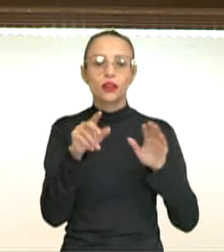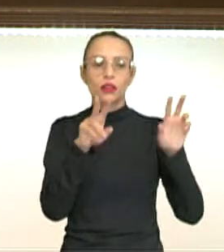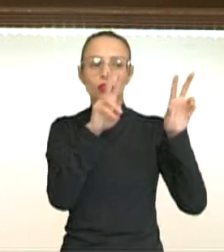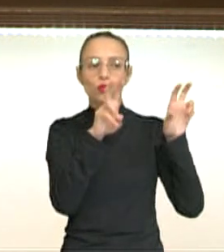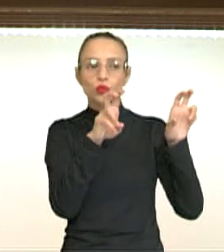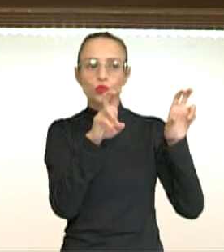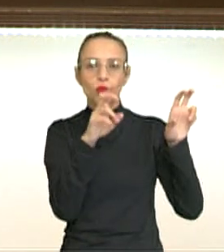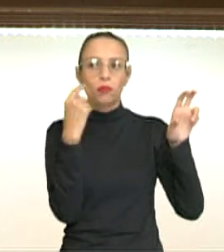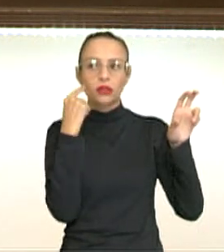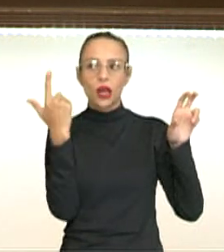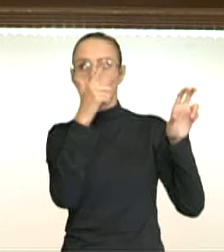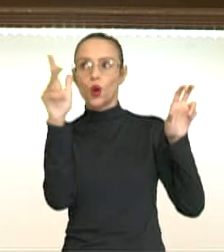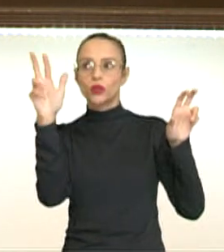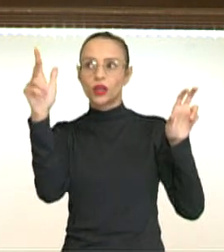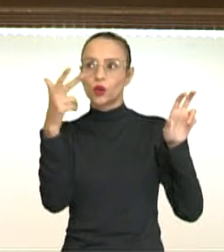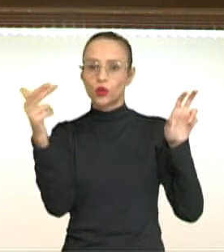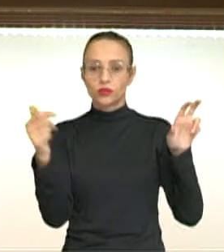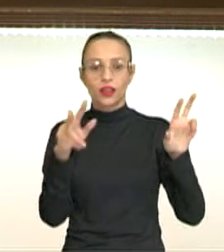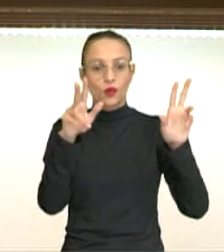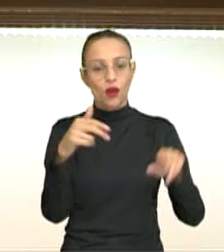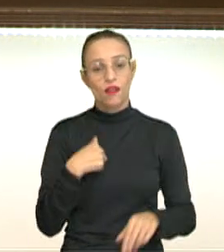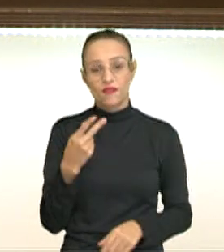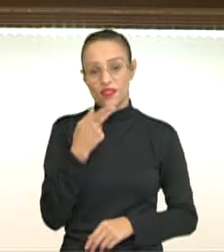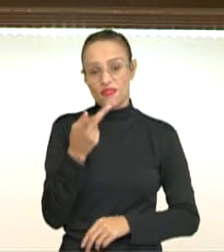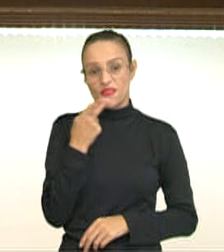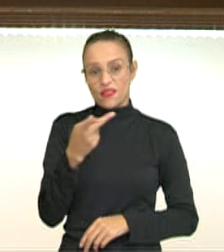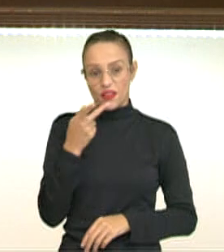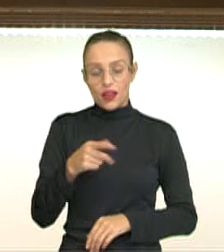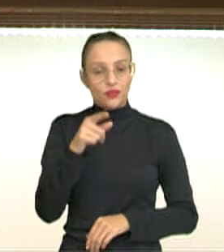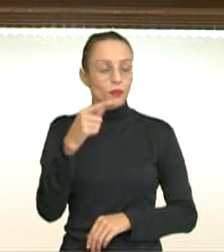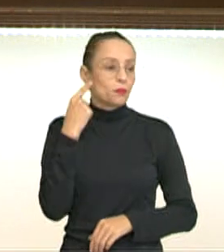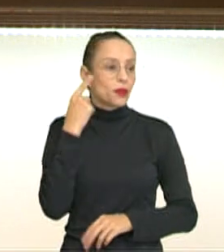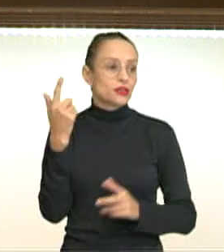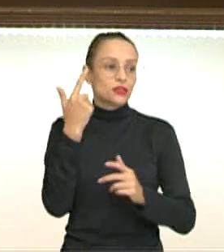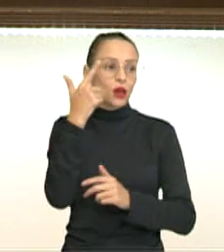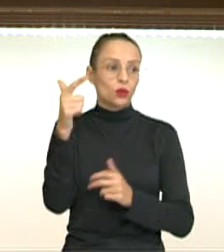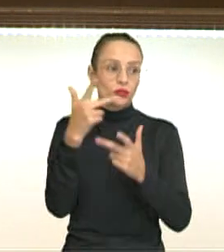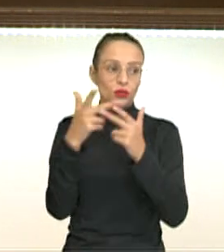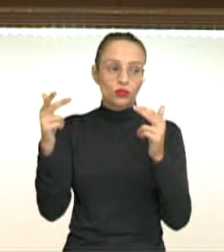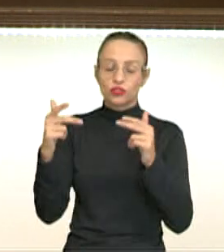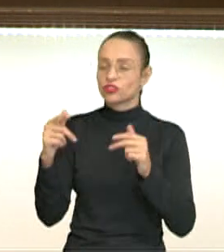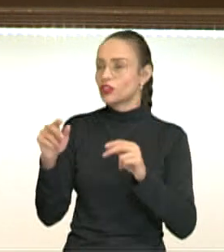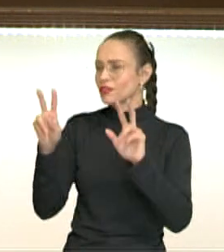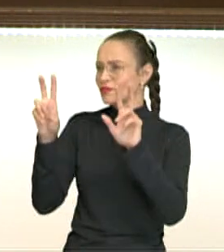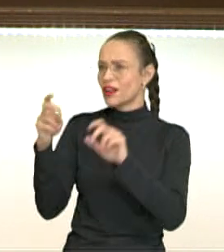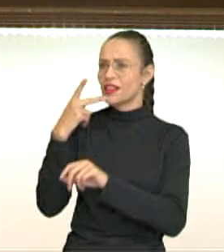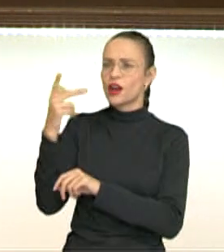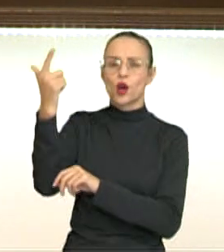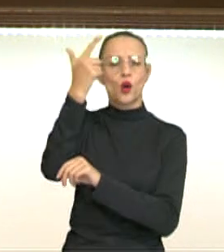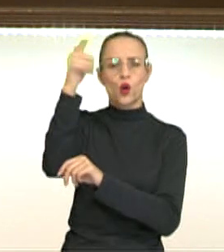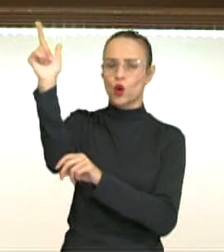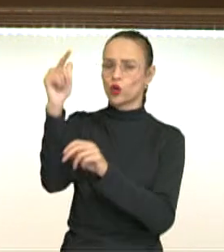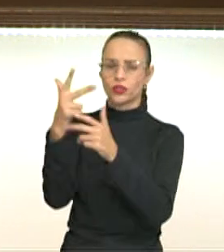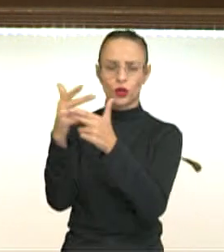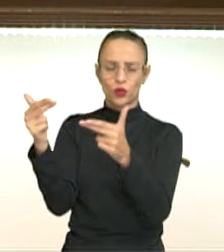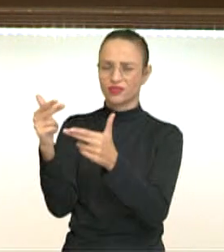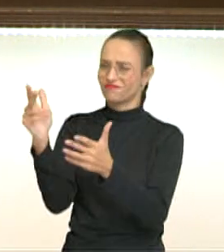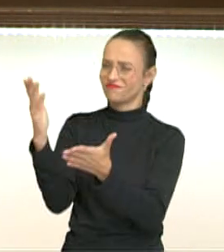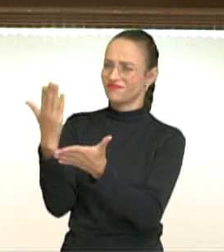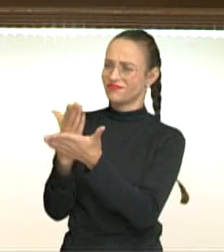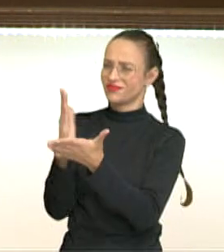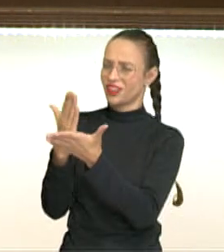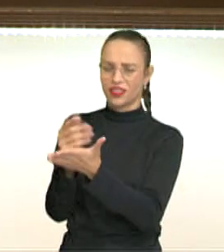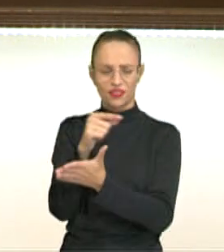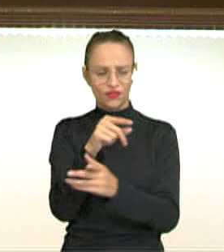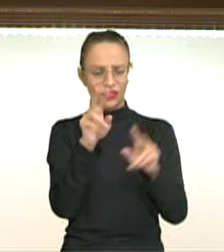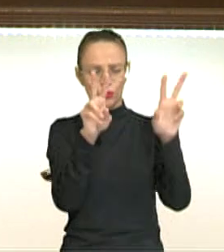coisa, ainda mais se você é falante como eu. Às vezes você pensa em outra coisa, quando você vê, você já está lá longe, falando de uma coisa que não tinha nada a ver com